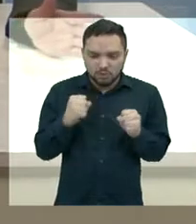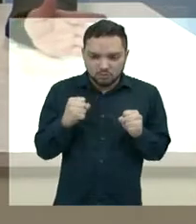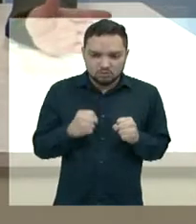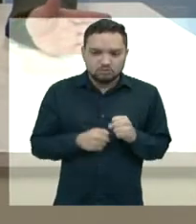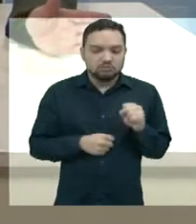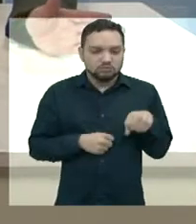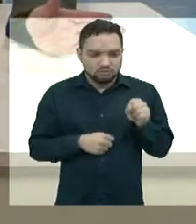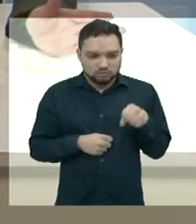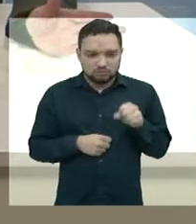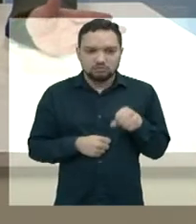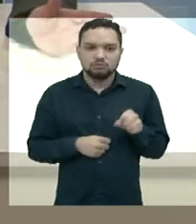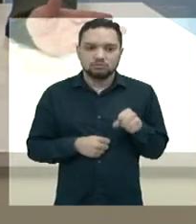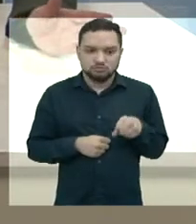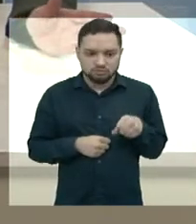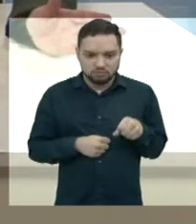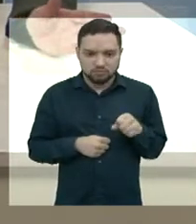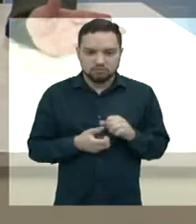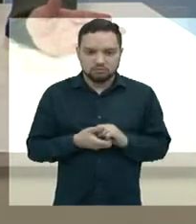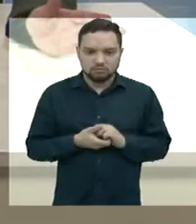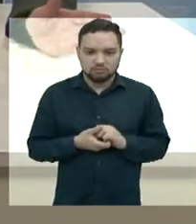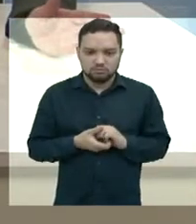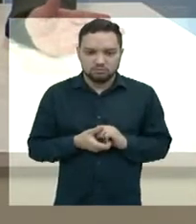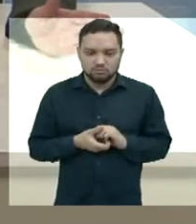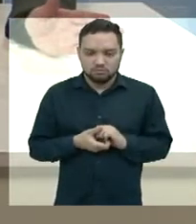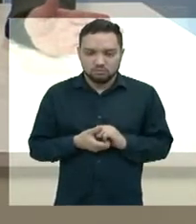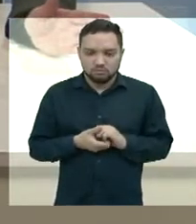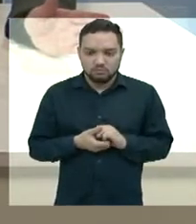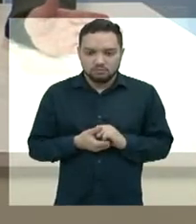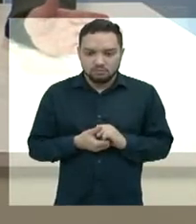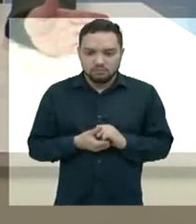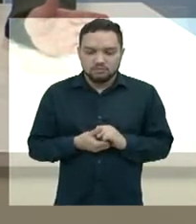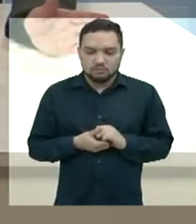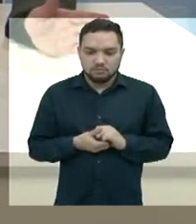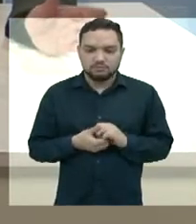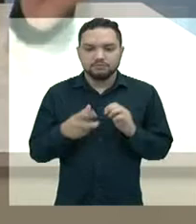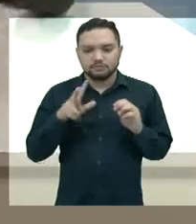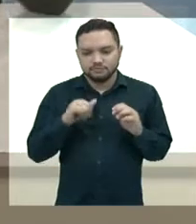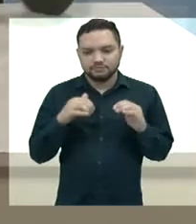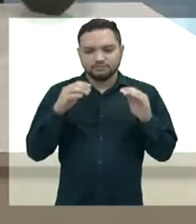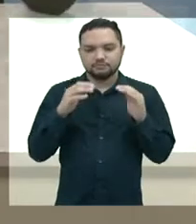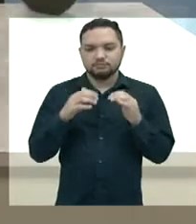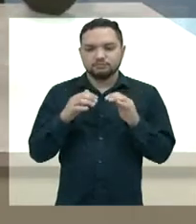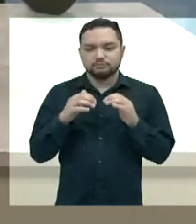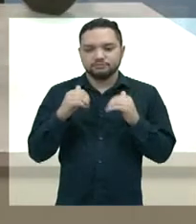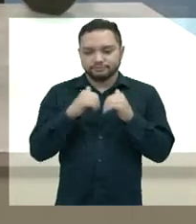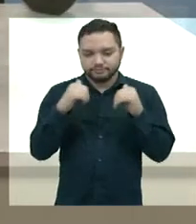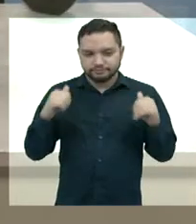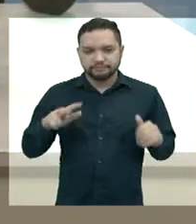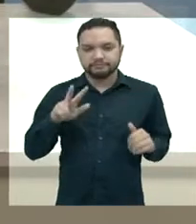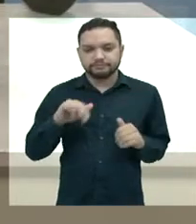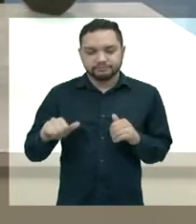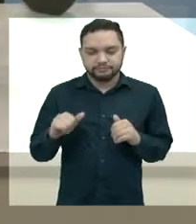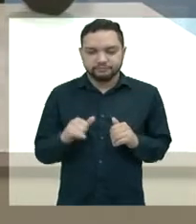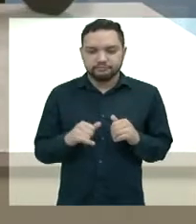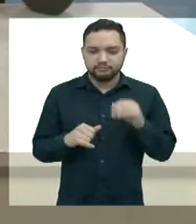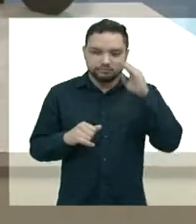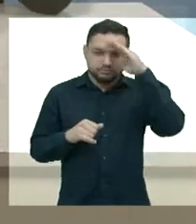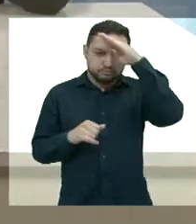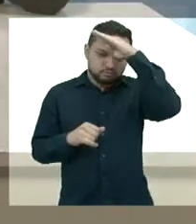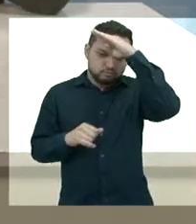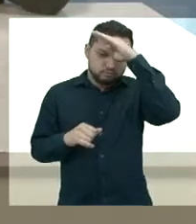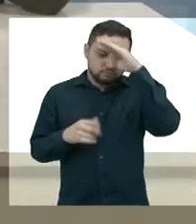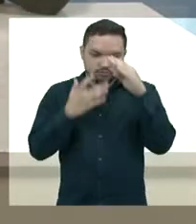em alguns aspectos. Isso é uma forma de... Porque haverá uma divisão. Se haverá uma divisão entre bolsonaristas